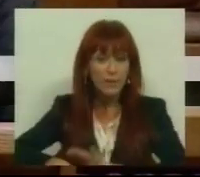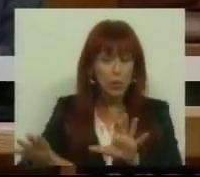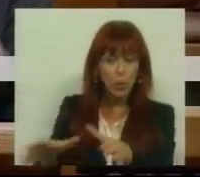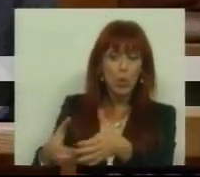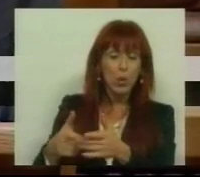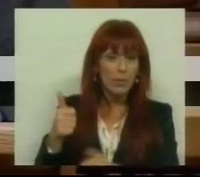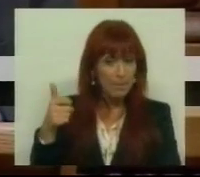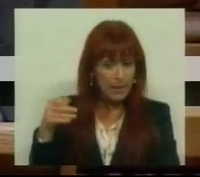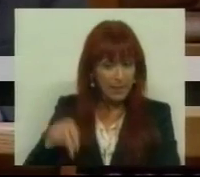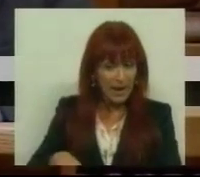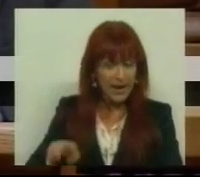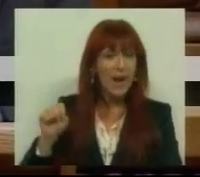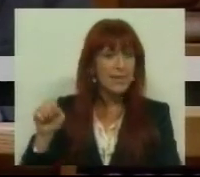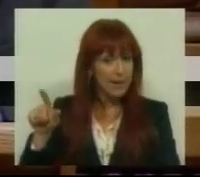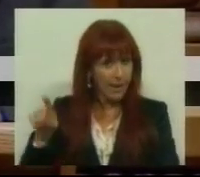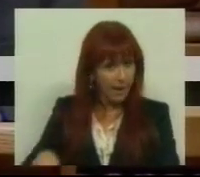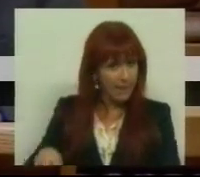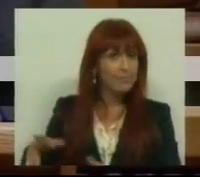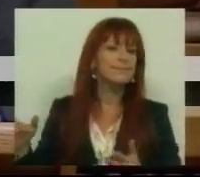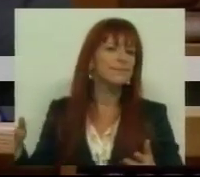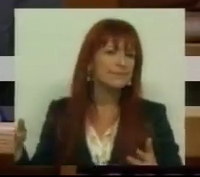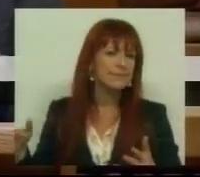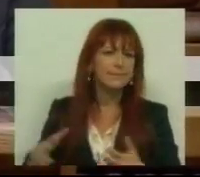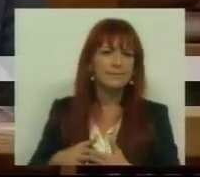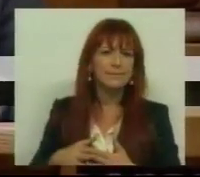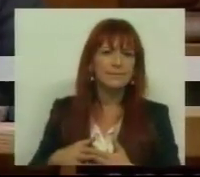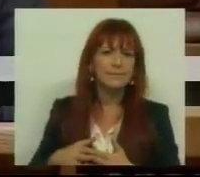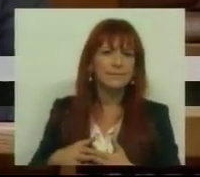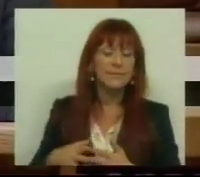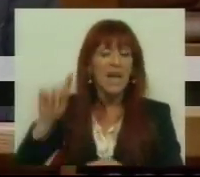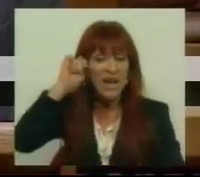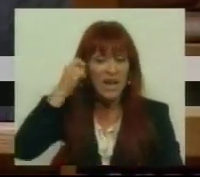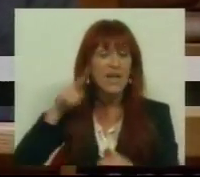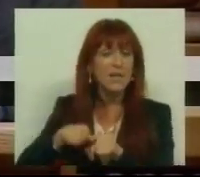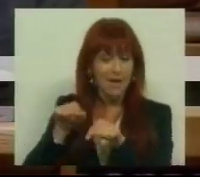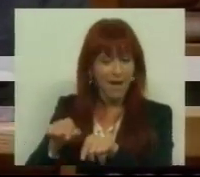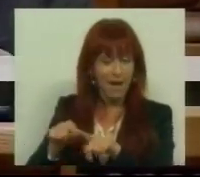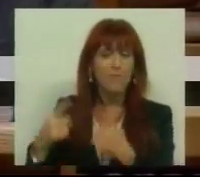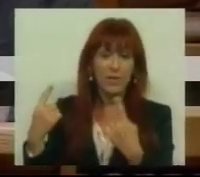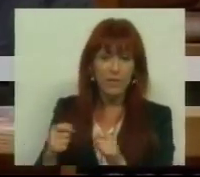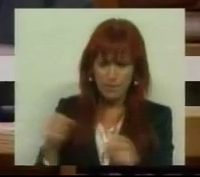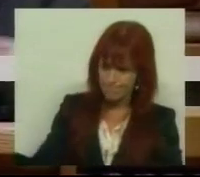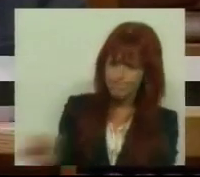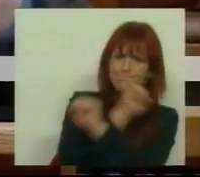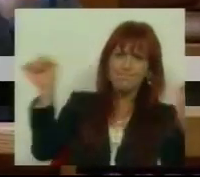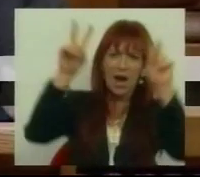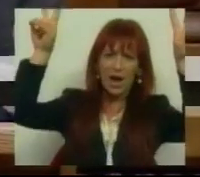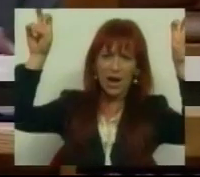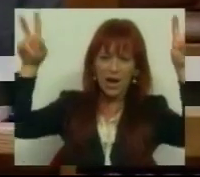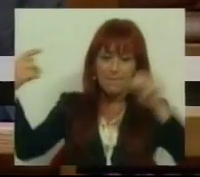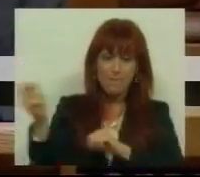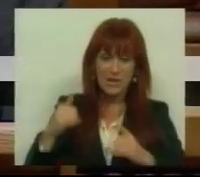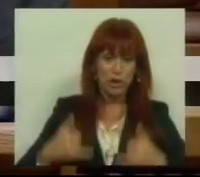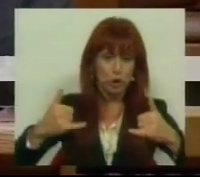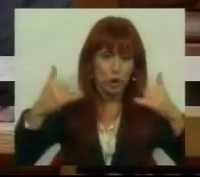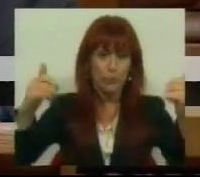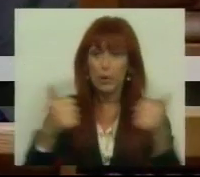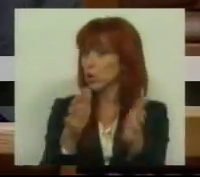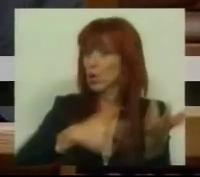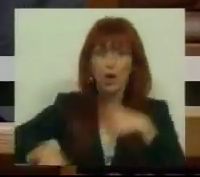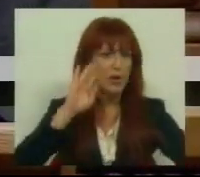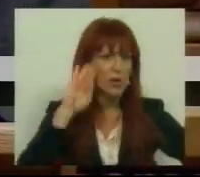grupo BPN-SLN, crise que, aliás, haveria de rebentar uns meses mais tarde, como